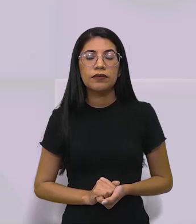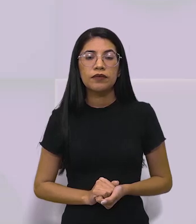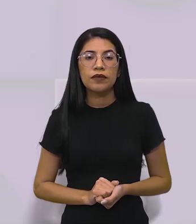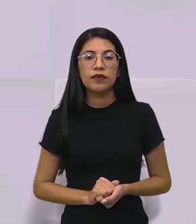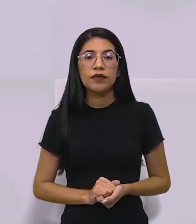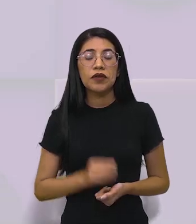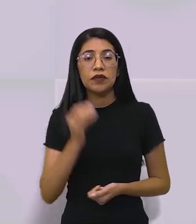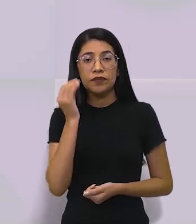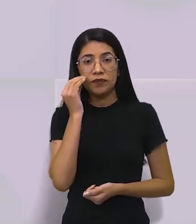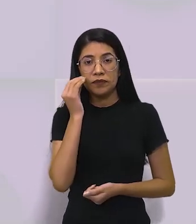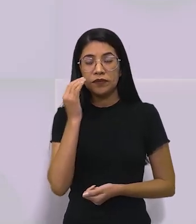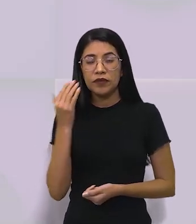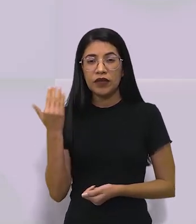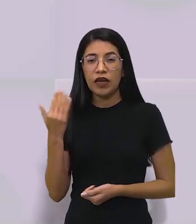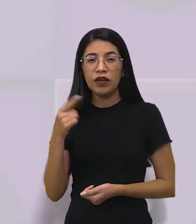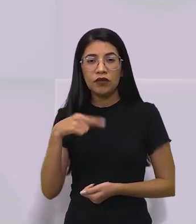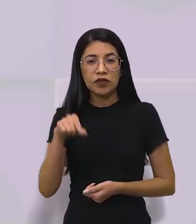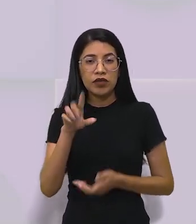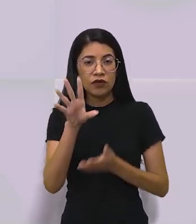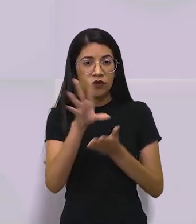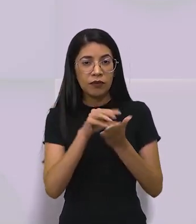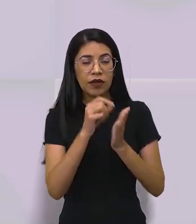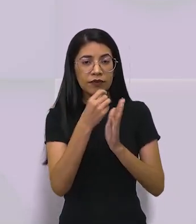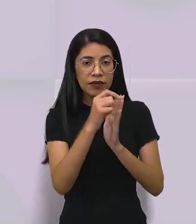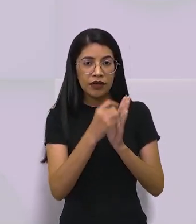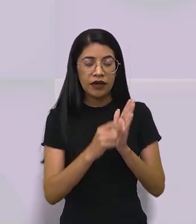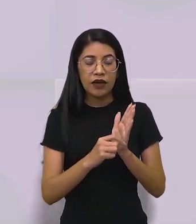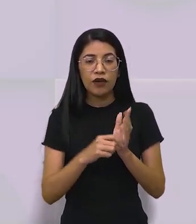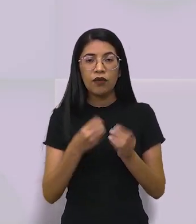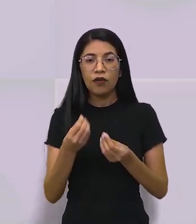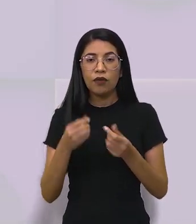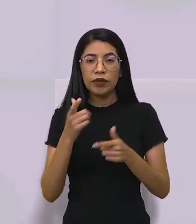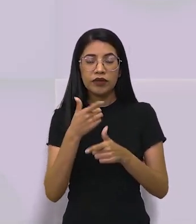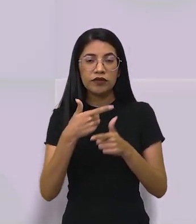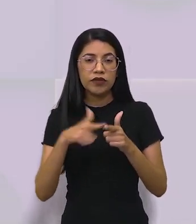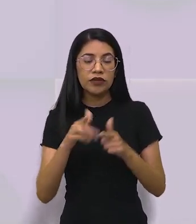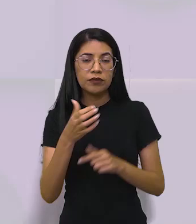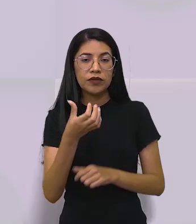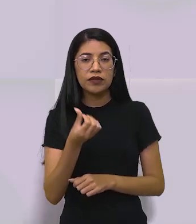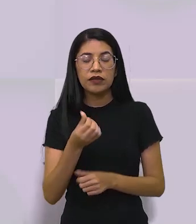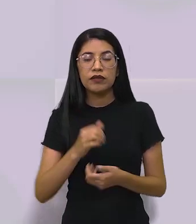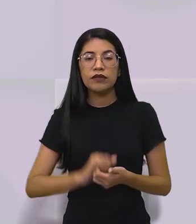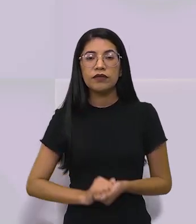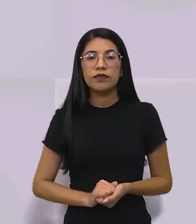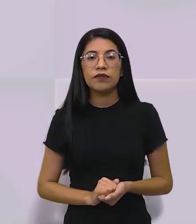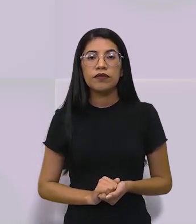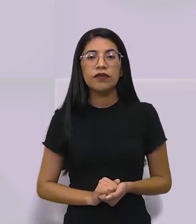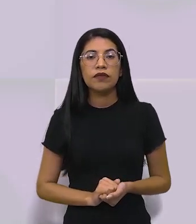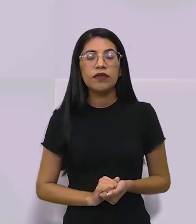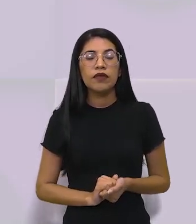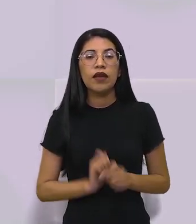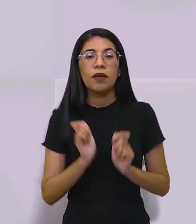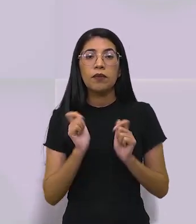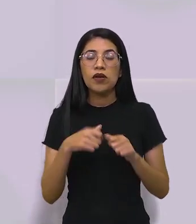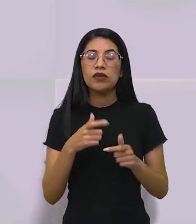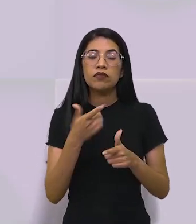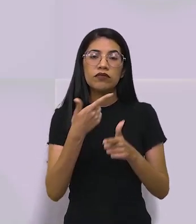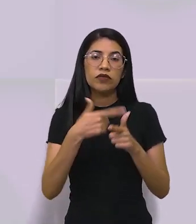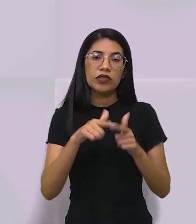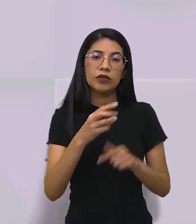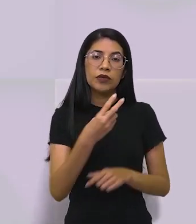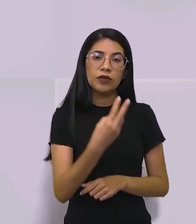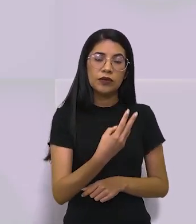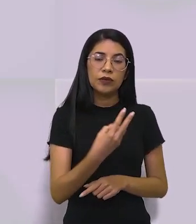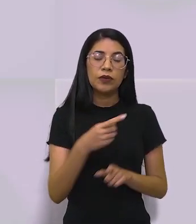nossa cartela, eu quero que você anote aí, divisibilidade por 6. Quando é? Quando o número é divisível por 2 e por